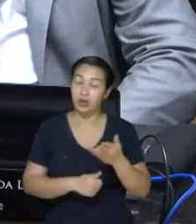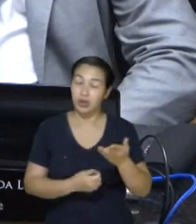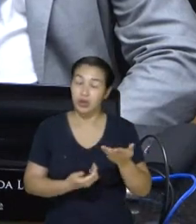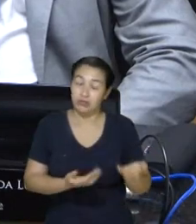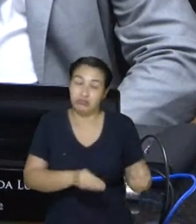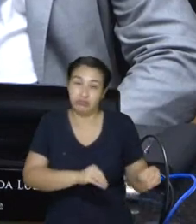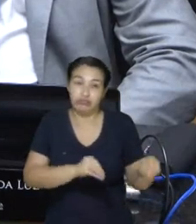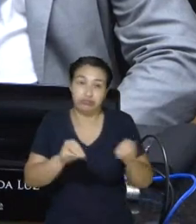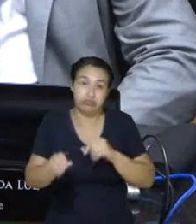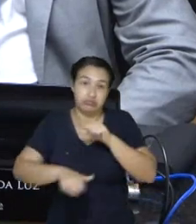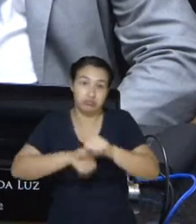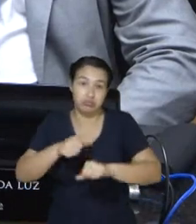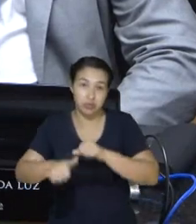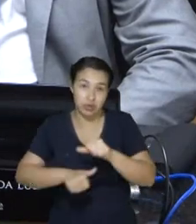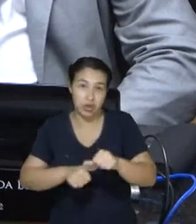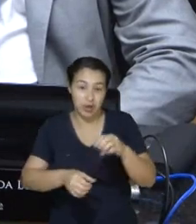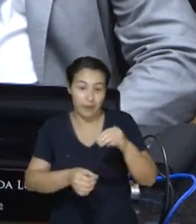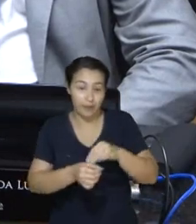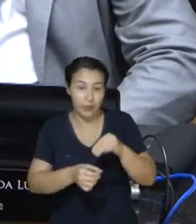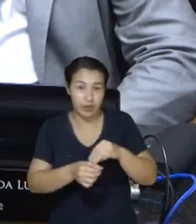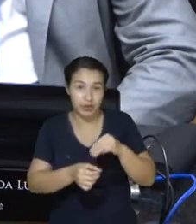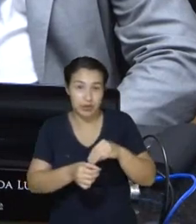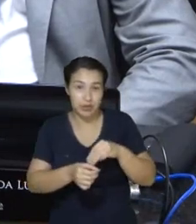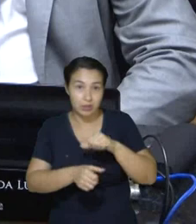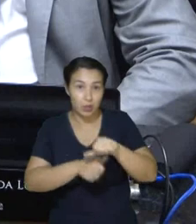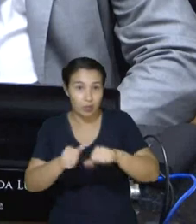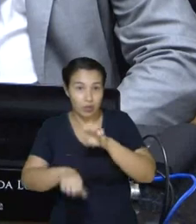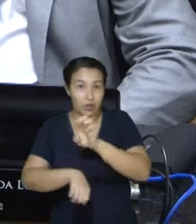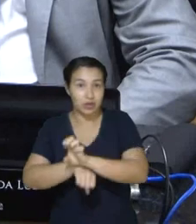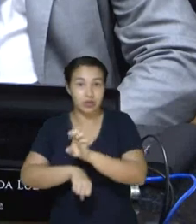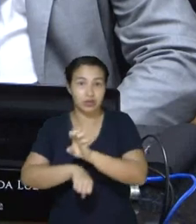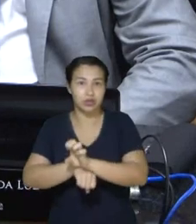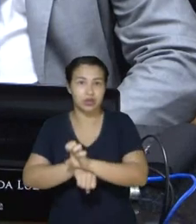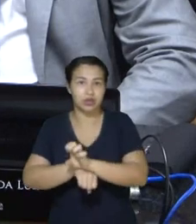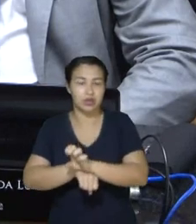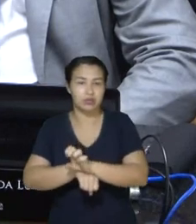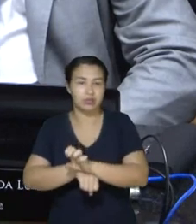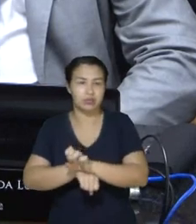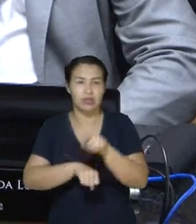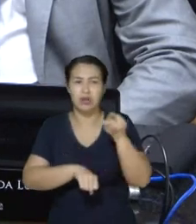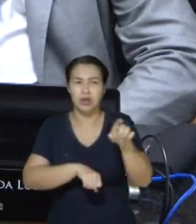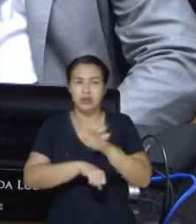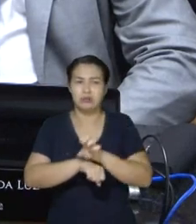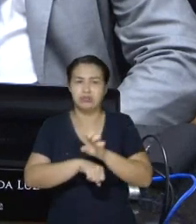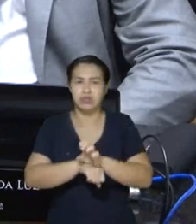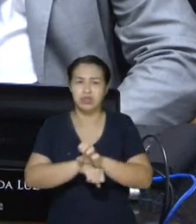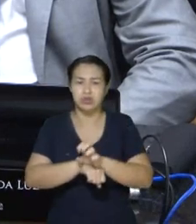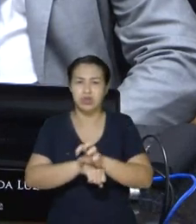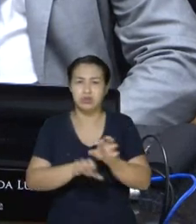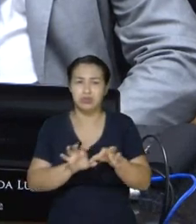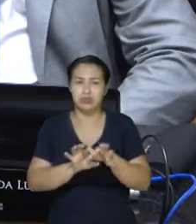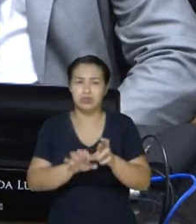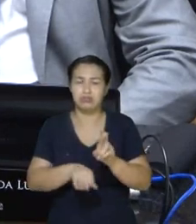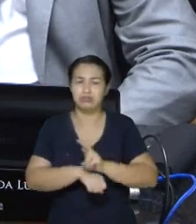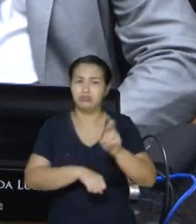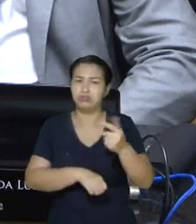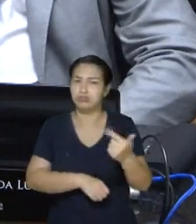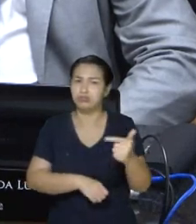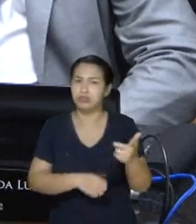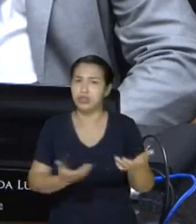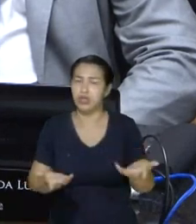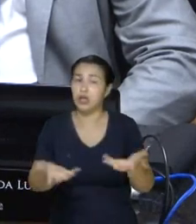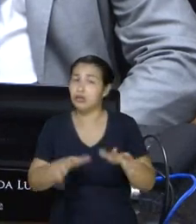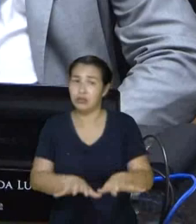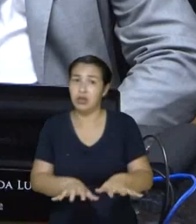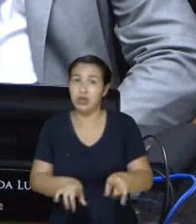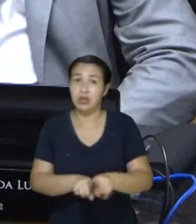transferiria um patrimônio do município para o Estado sem autorização do Estado. O Estado não quer e o